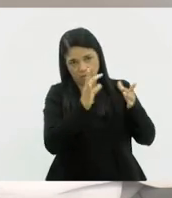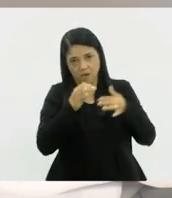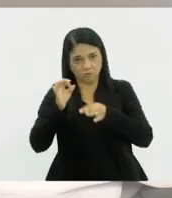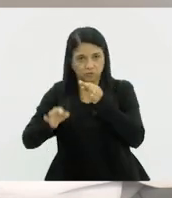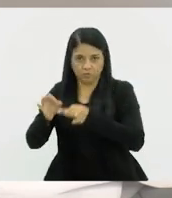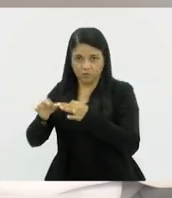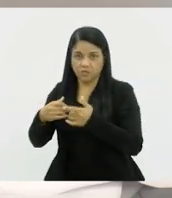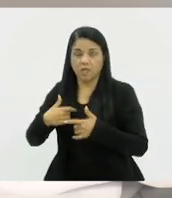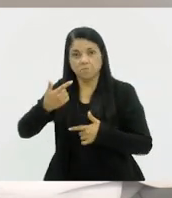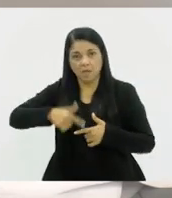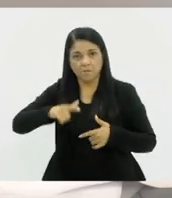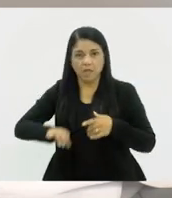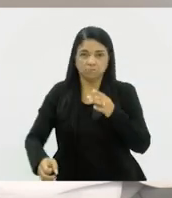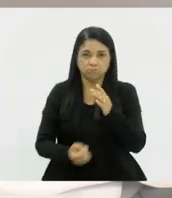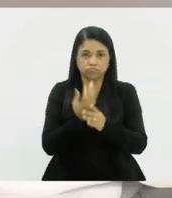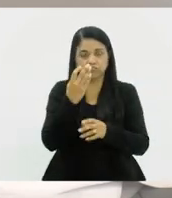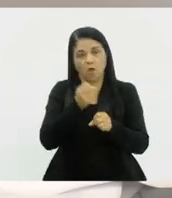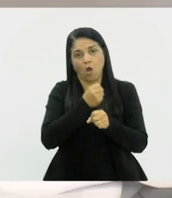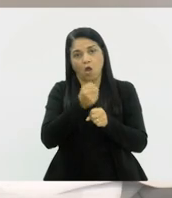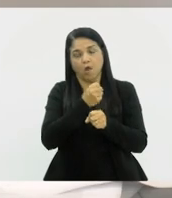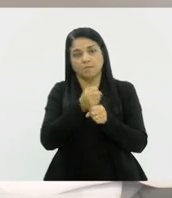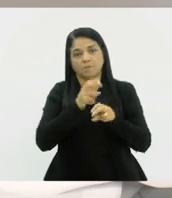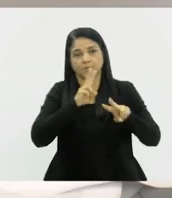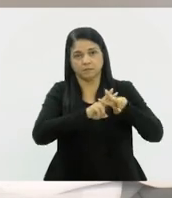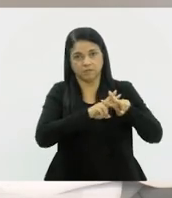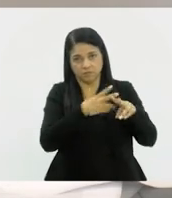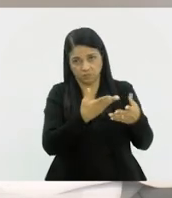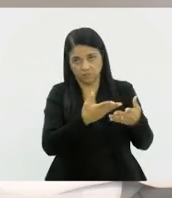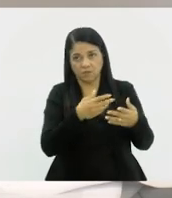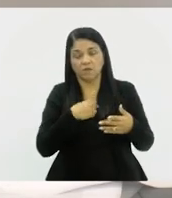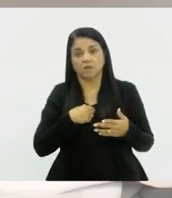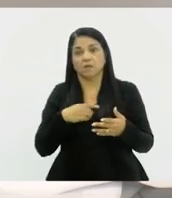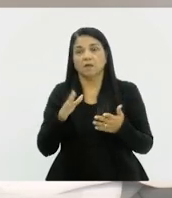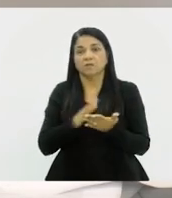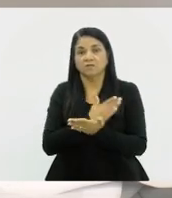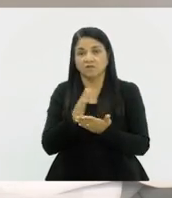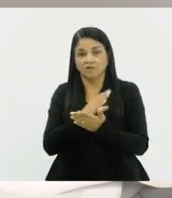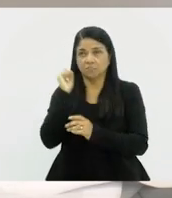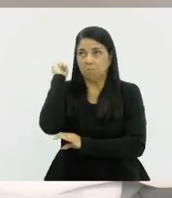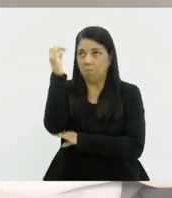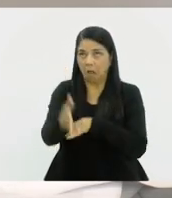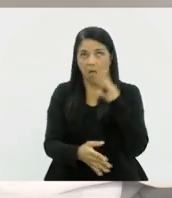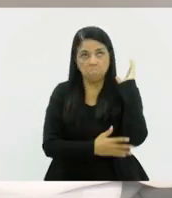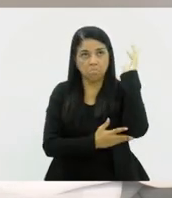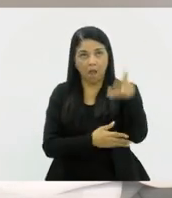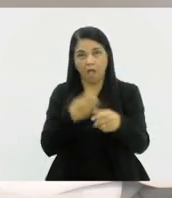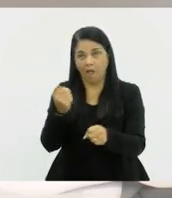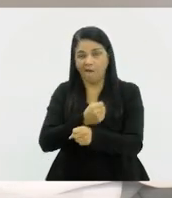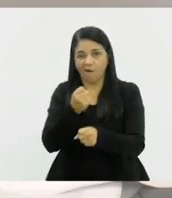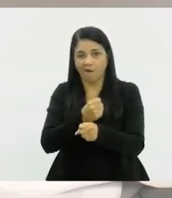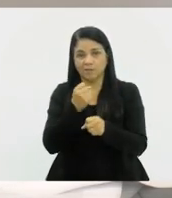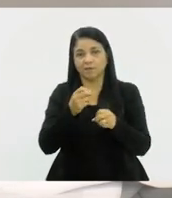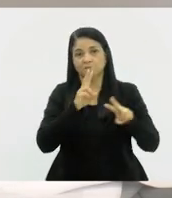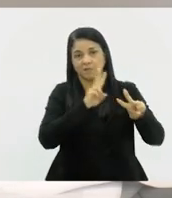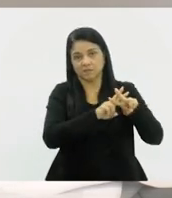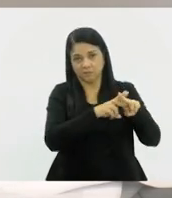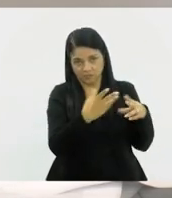presídios e ninguém Talvez desmatar algumas unidades de conservação para fazer alguns presídios